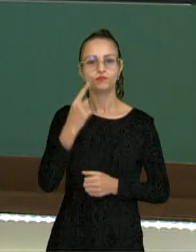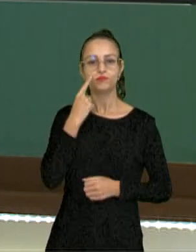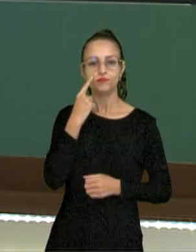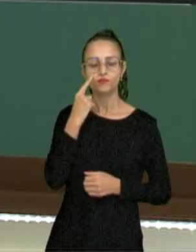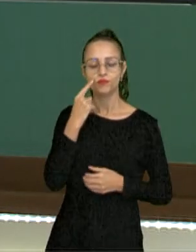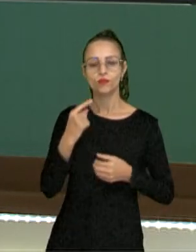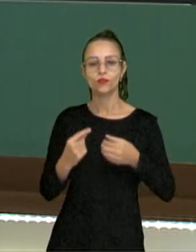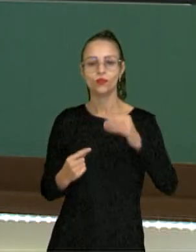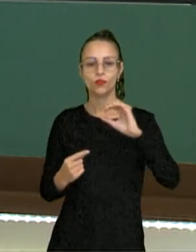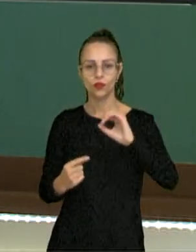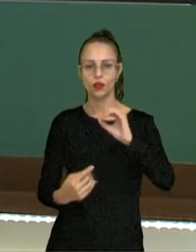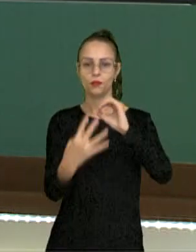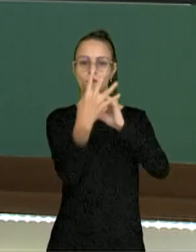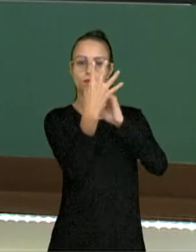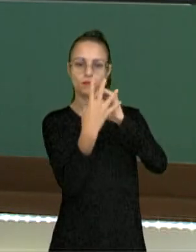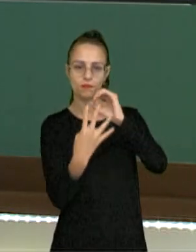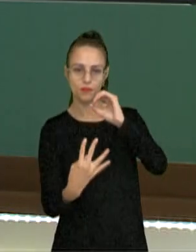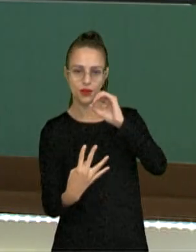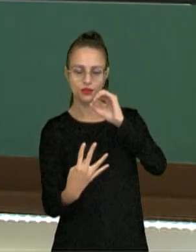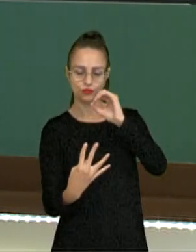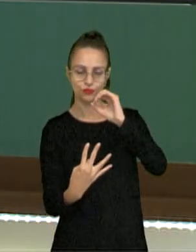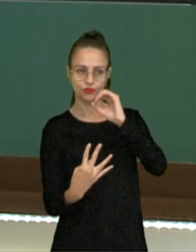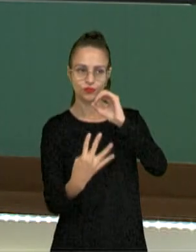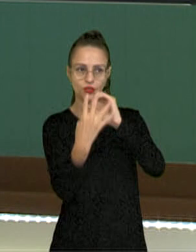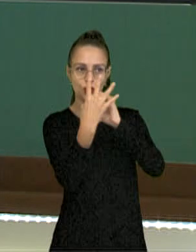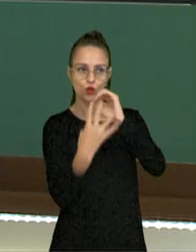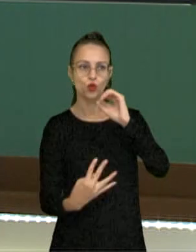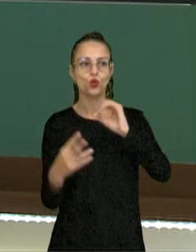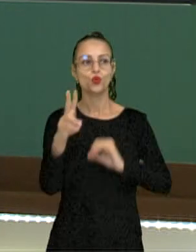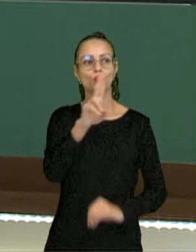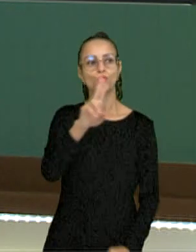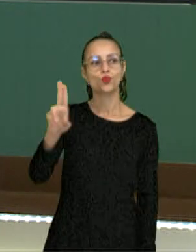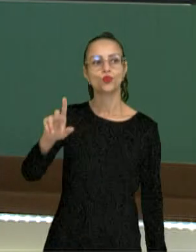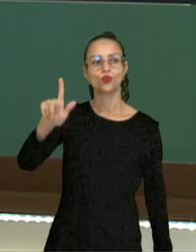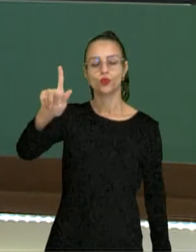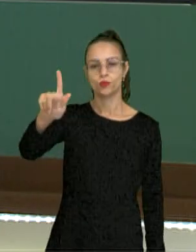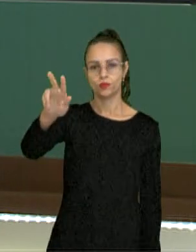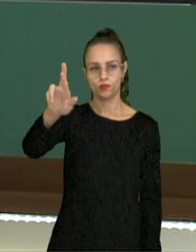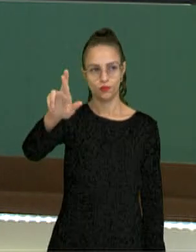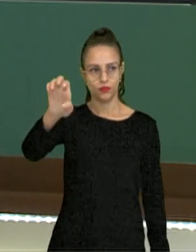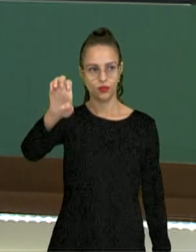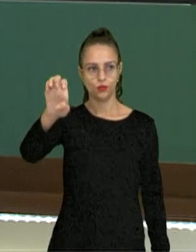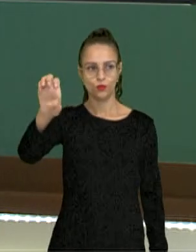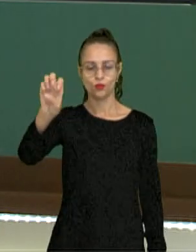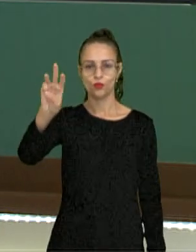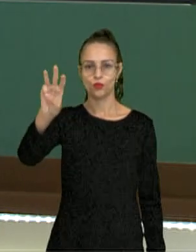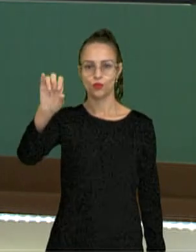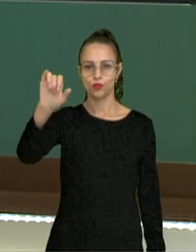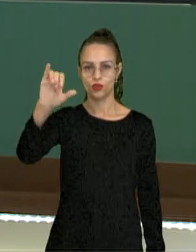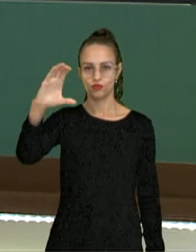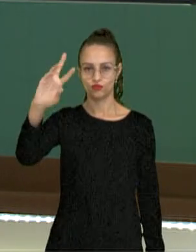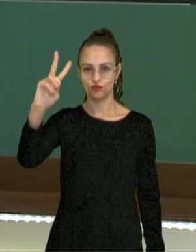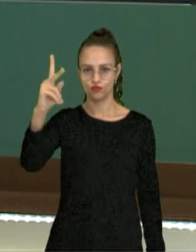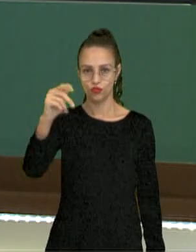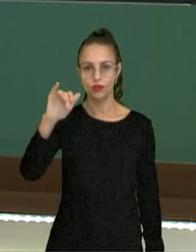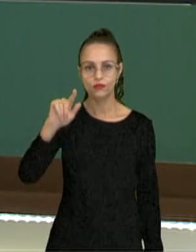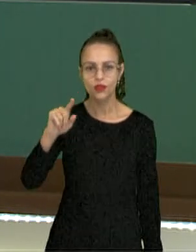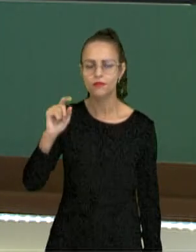o marco zero, é a referência inicial para essa ideia ali dos fusos horários. E por que os fusos horários